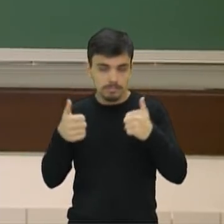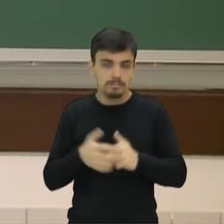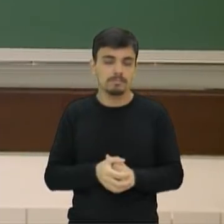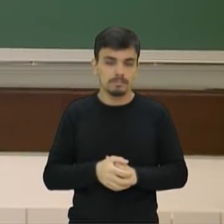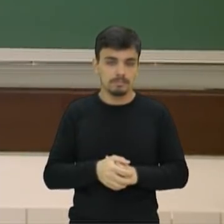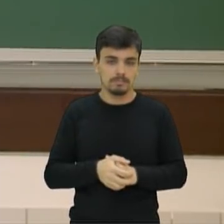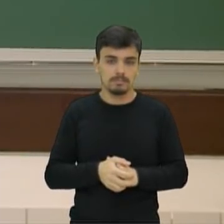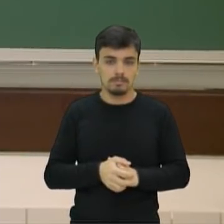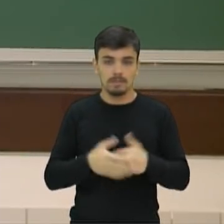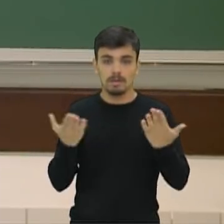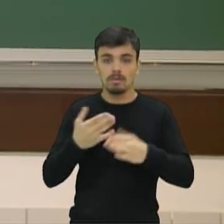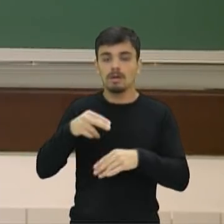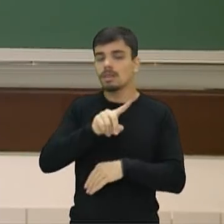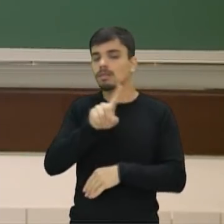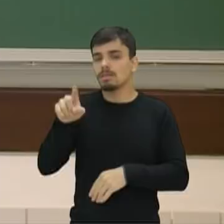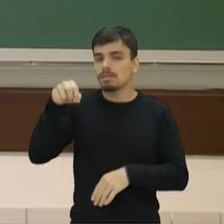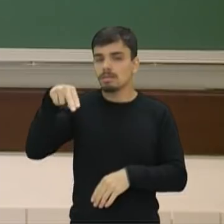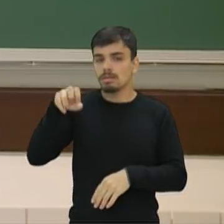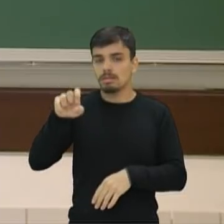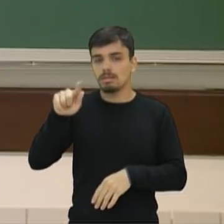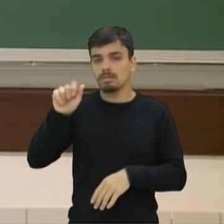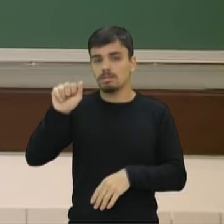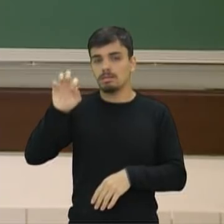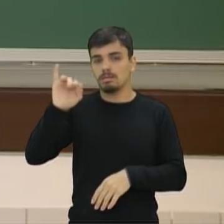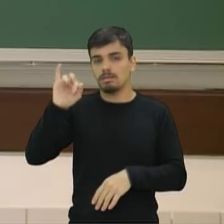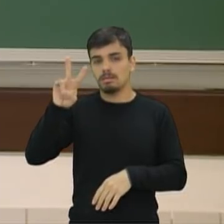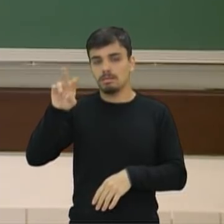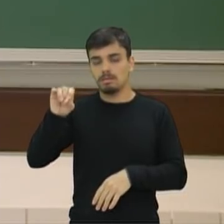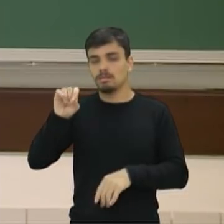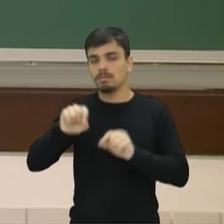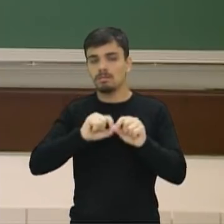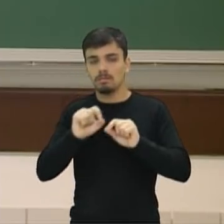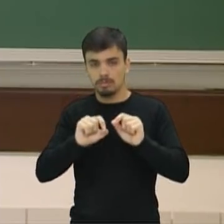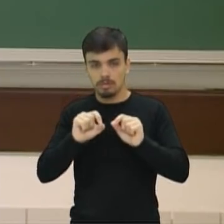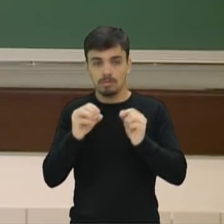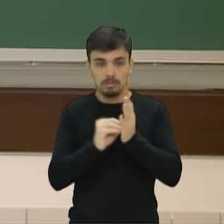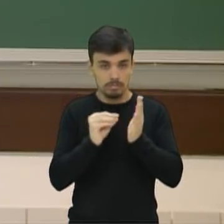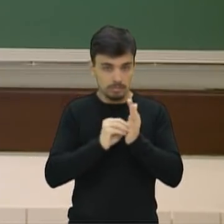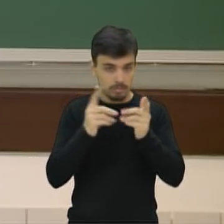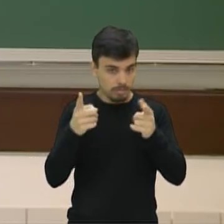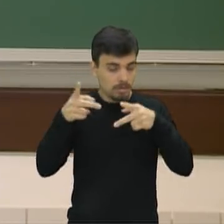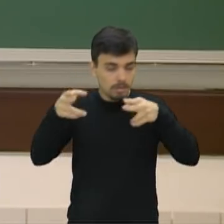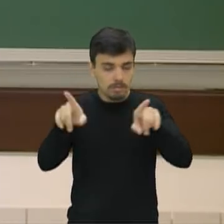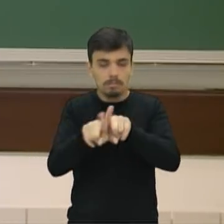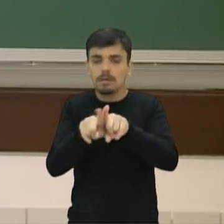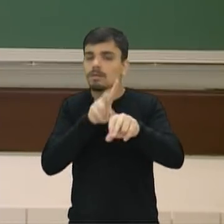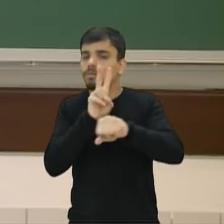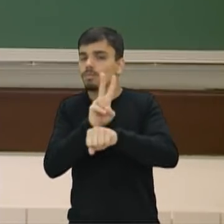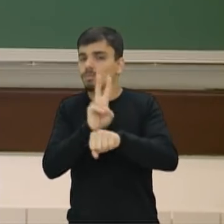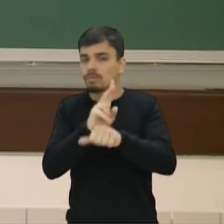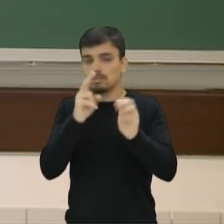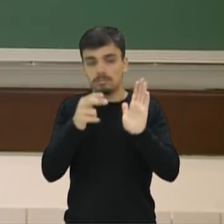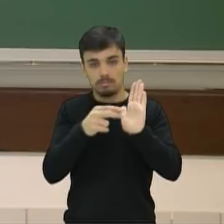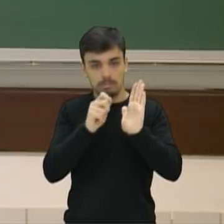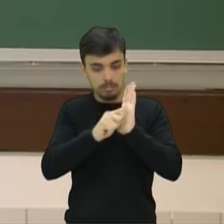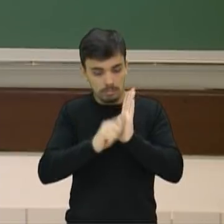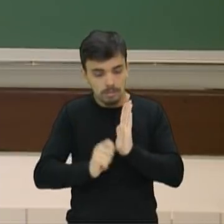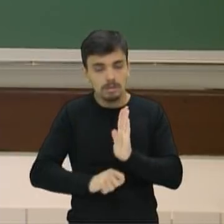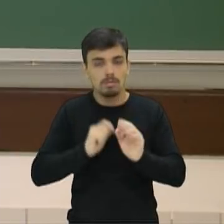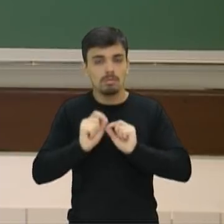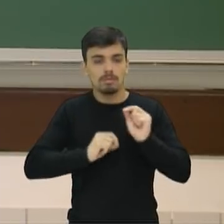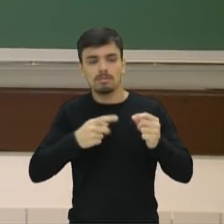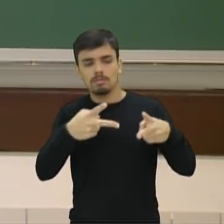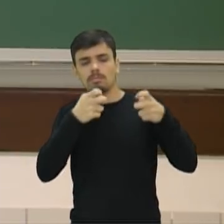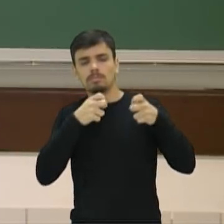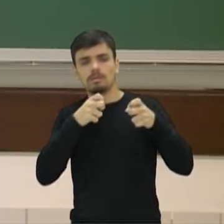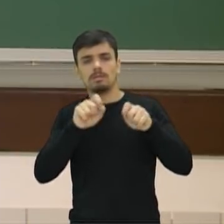usar a negativa? Mesma coisa, só que agora eu quero que você coloque a negativa. Cuidado na hora de escrever. Observa bem